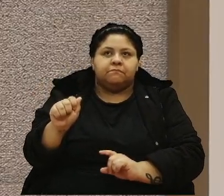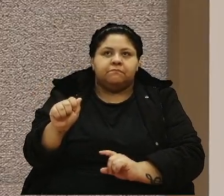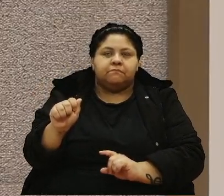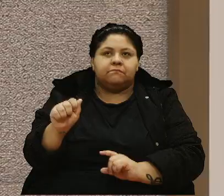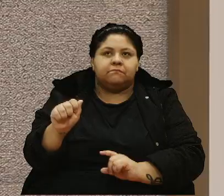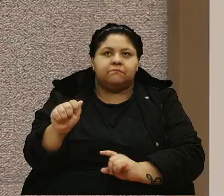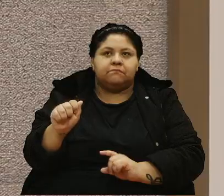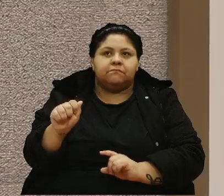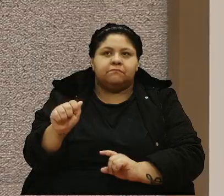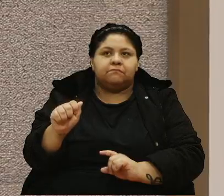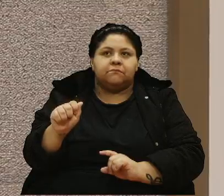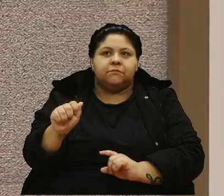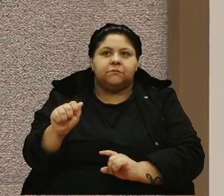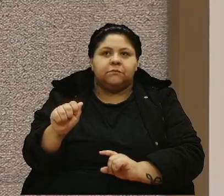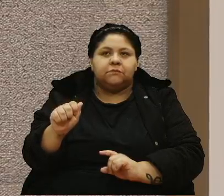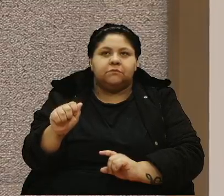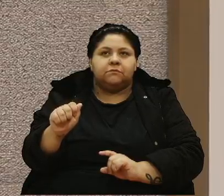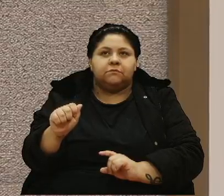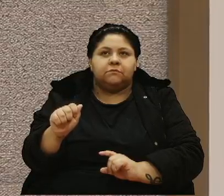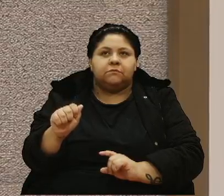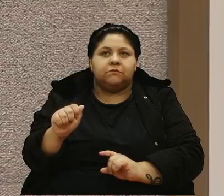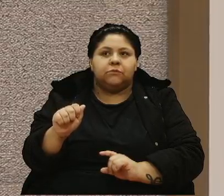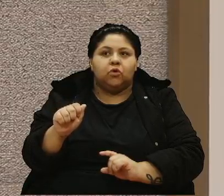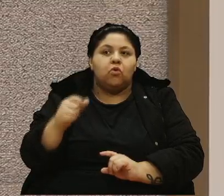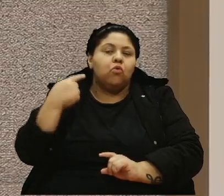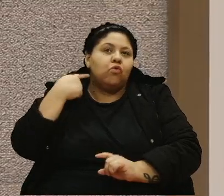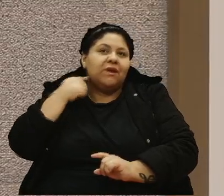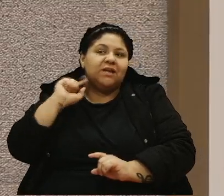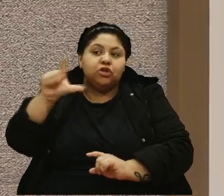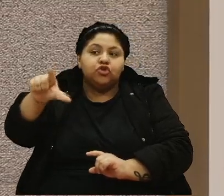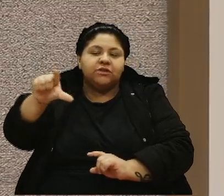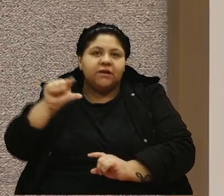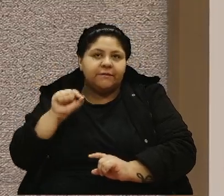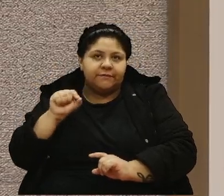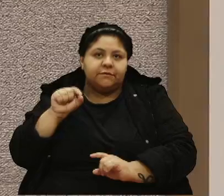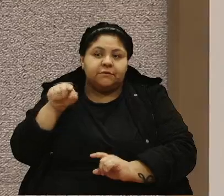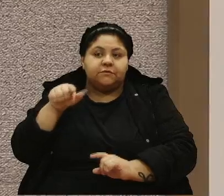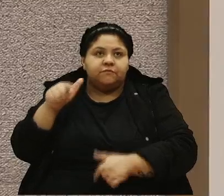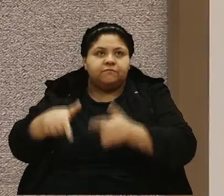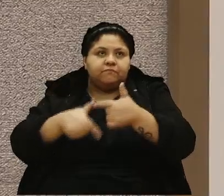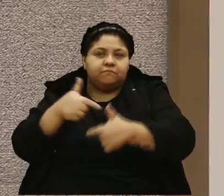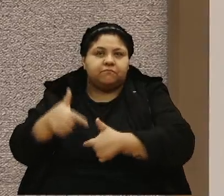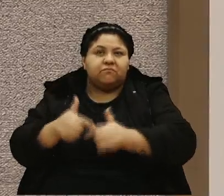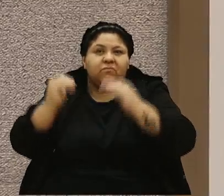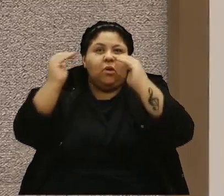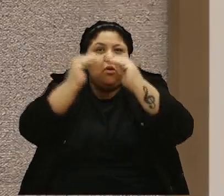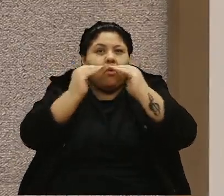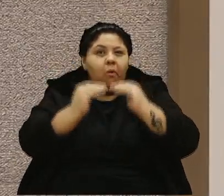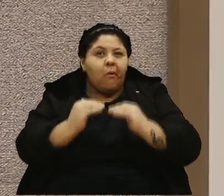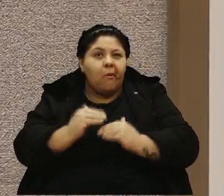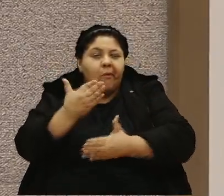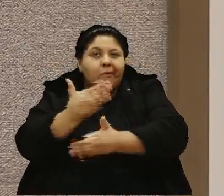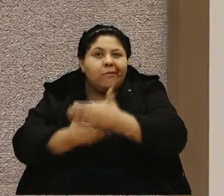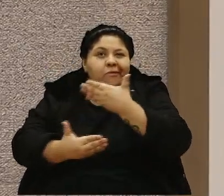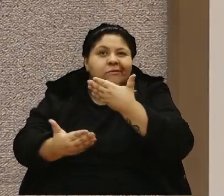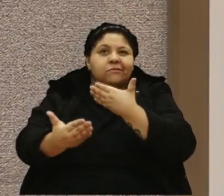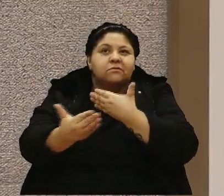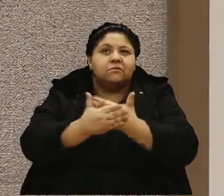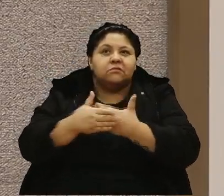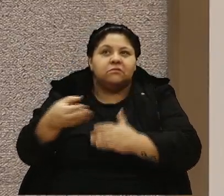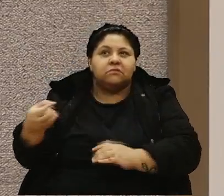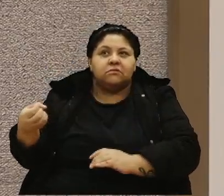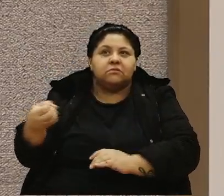para que, efetivamente, o seletivo, e isso trabalha e dialoga também com todo um